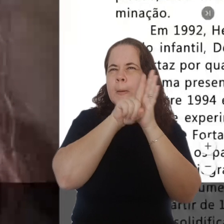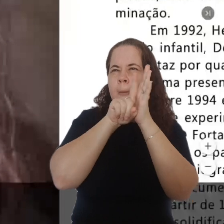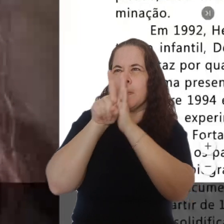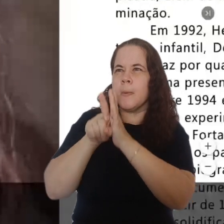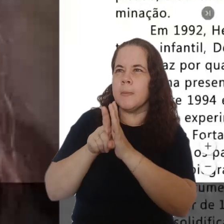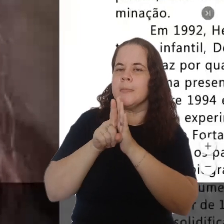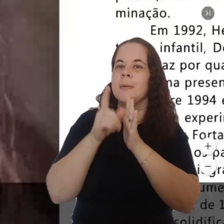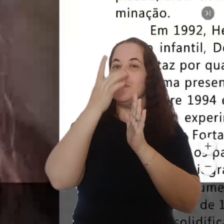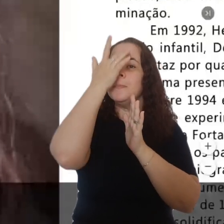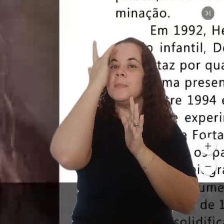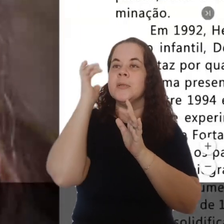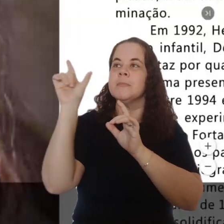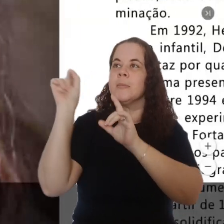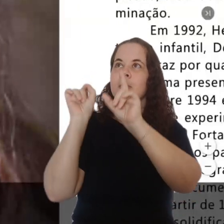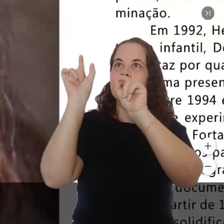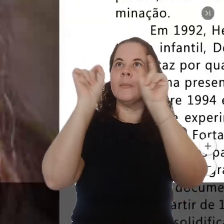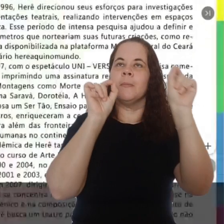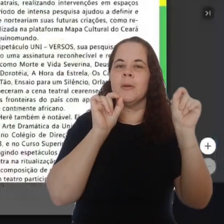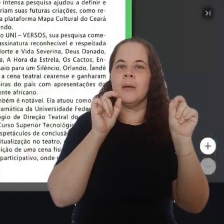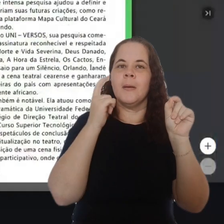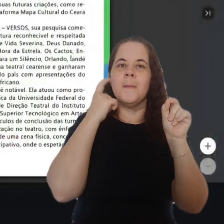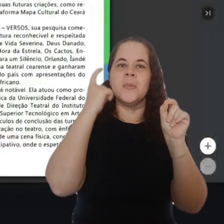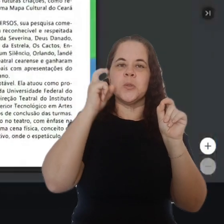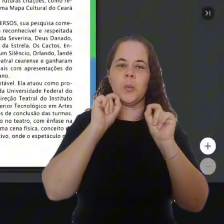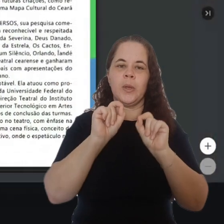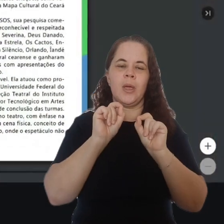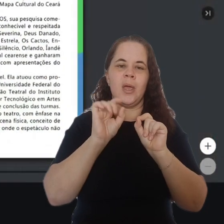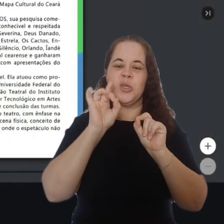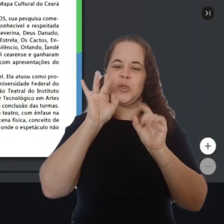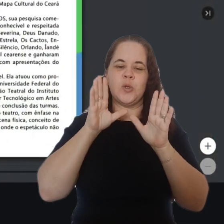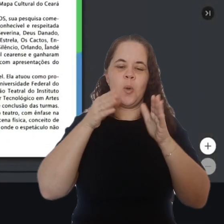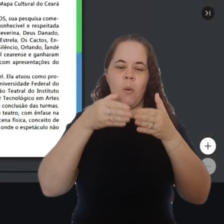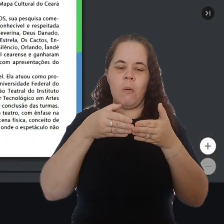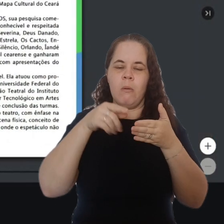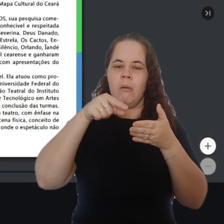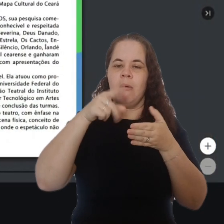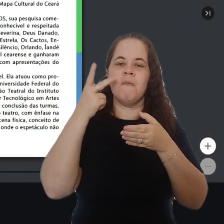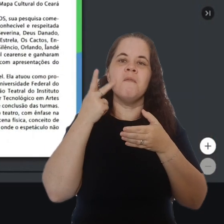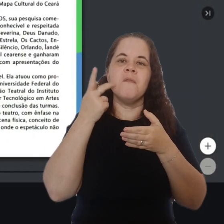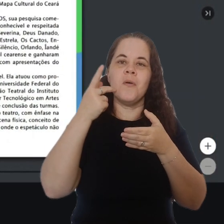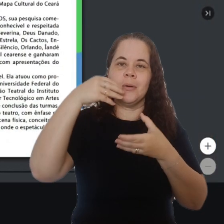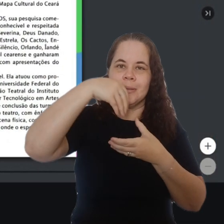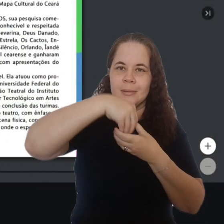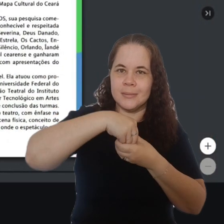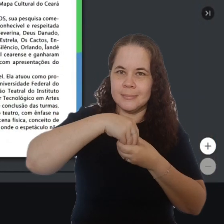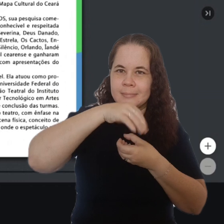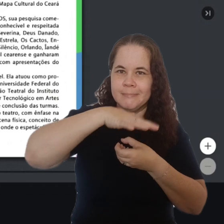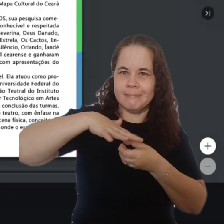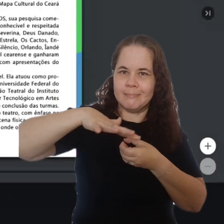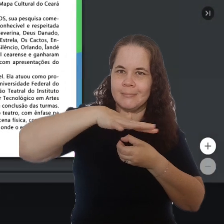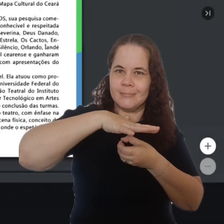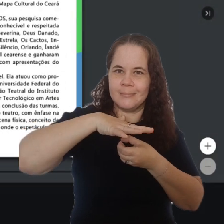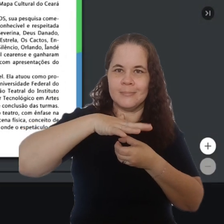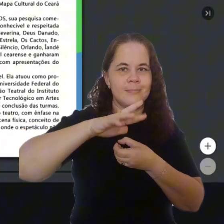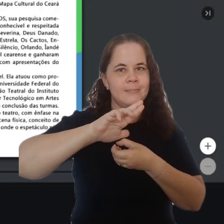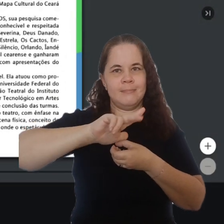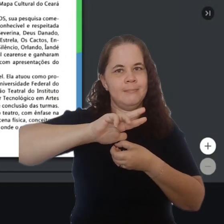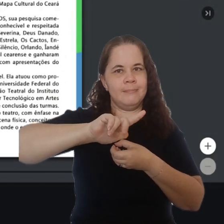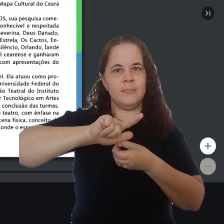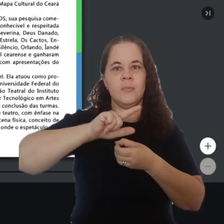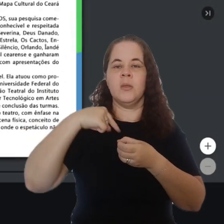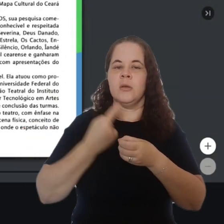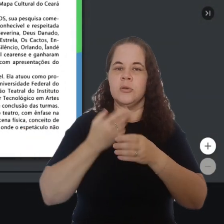de poder descentralizar, né? A gente não tem artistas apenas do eixo Fortaleza e região metropolitana. A gente foi para o